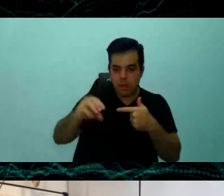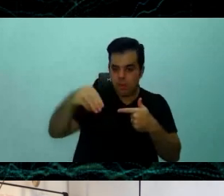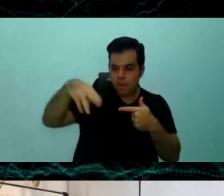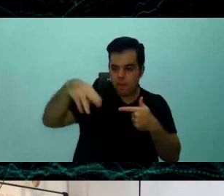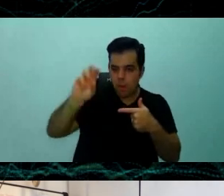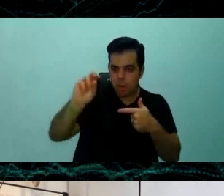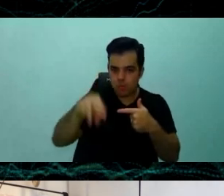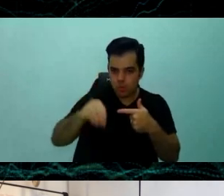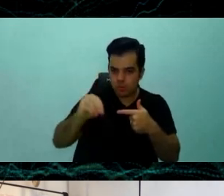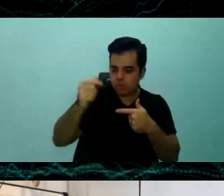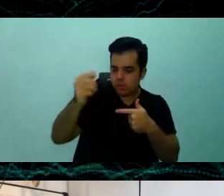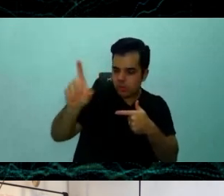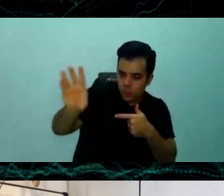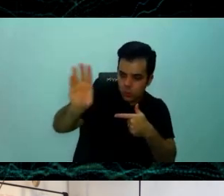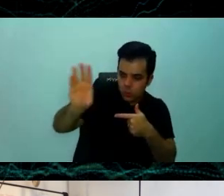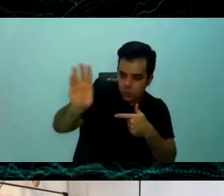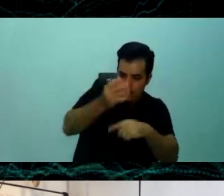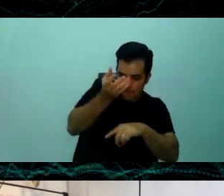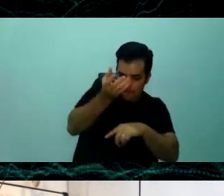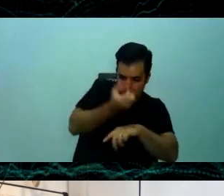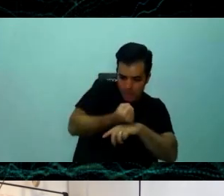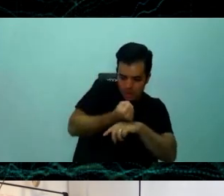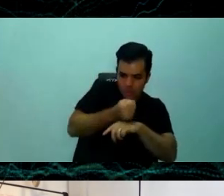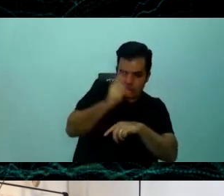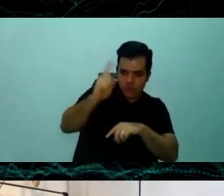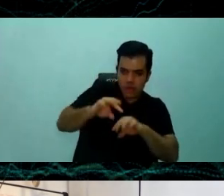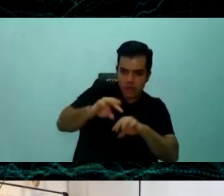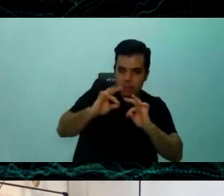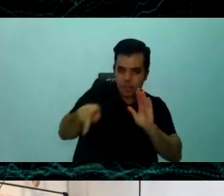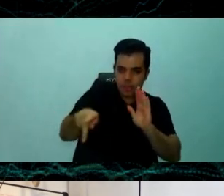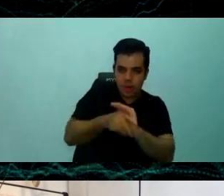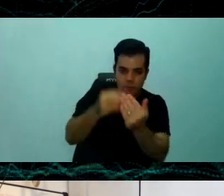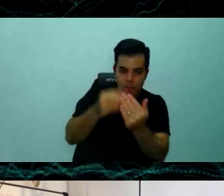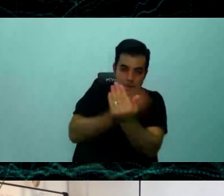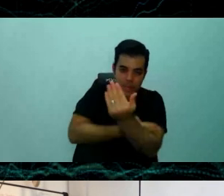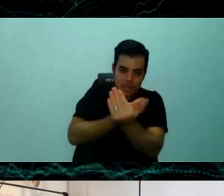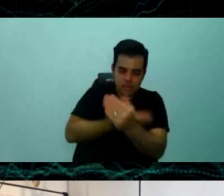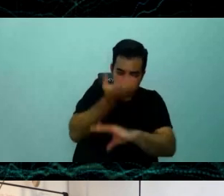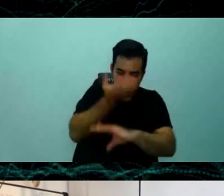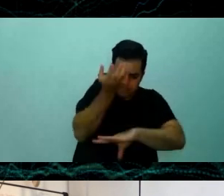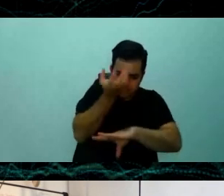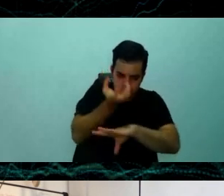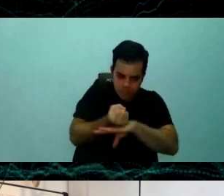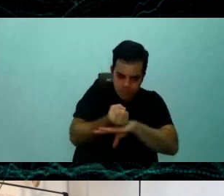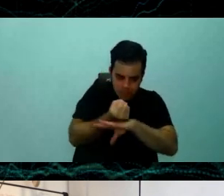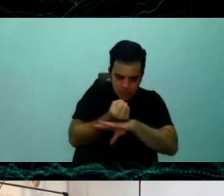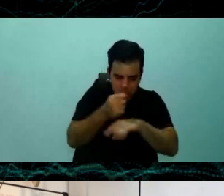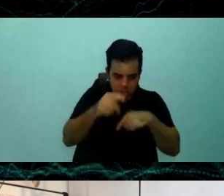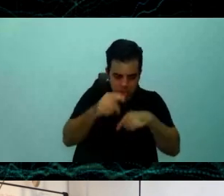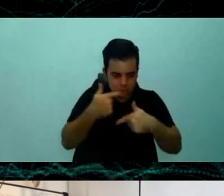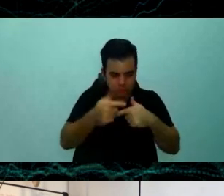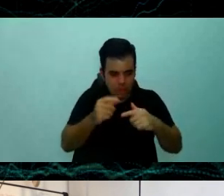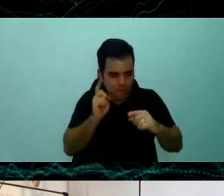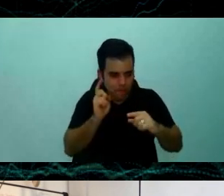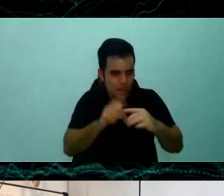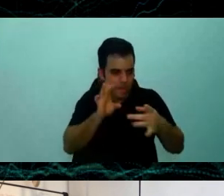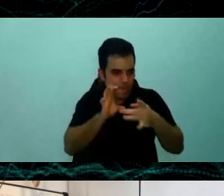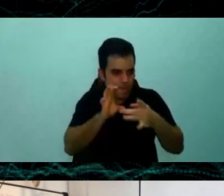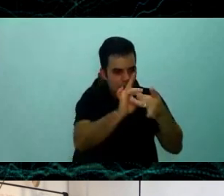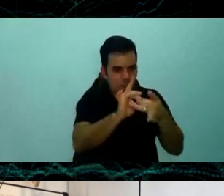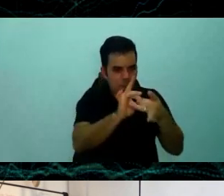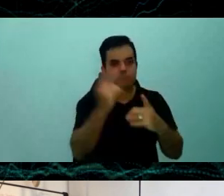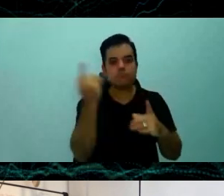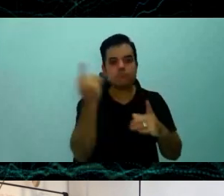aí joga num folder local, e ali ele vai dar um Terraform Apply, tá bom? Eu vou mostrar para vocês, mas